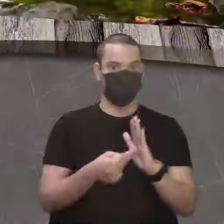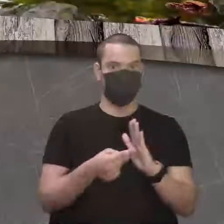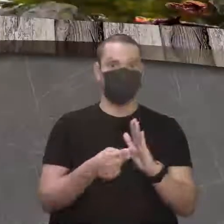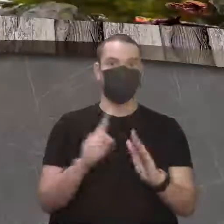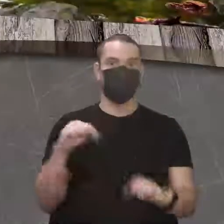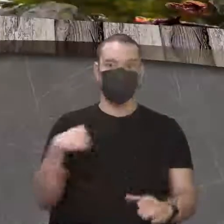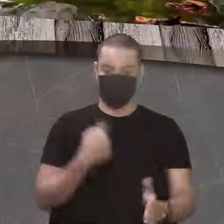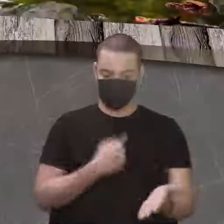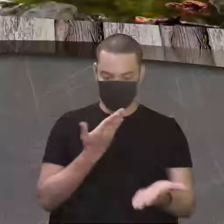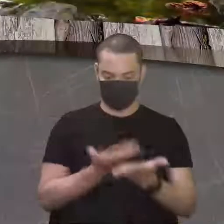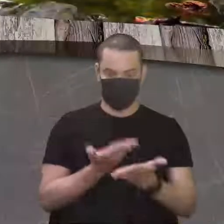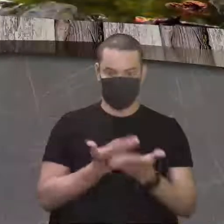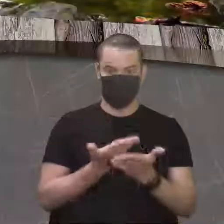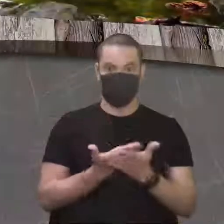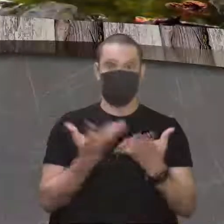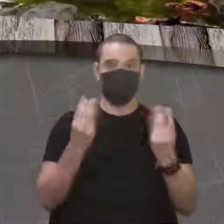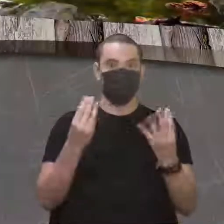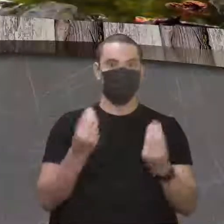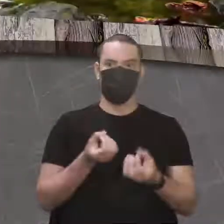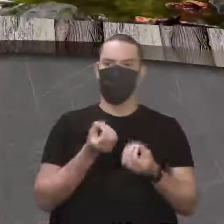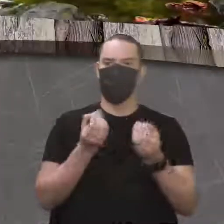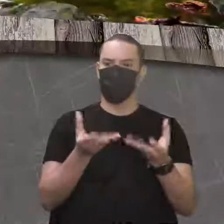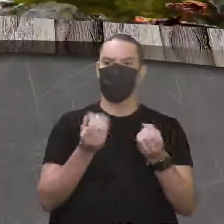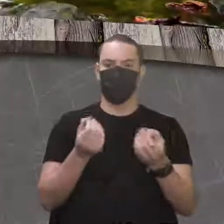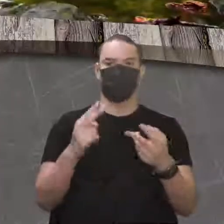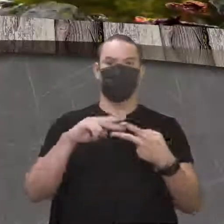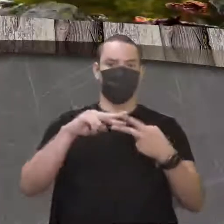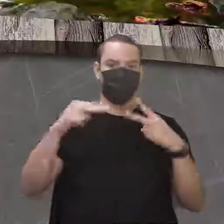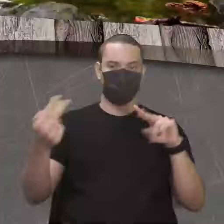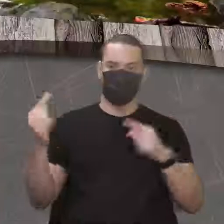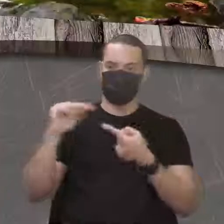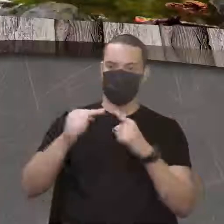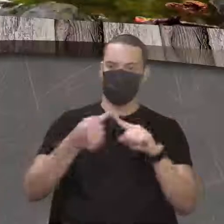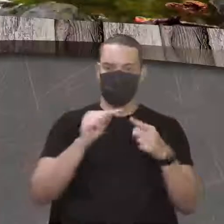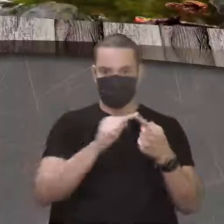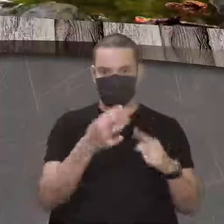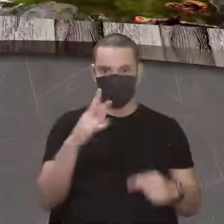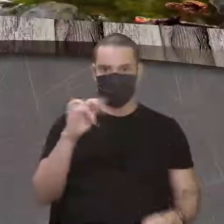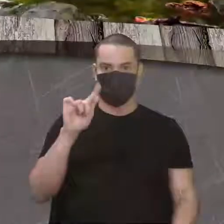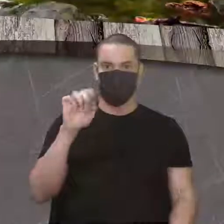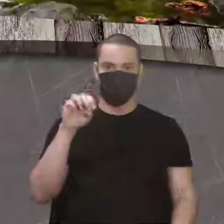só, nessa aula, muita informação sobre DNA recombinantes,